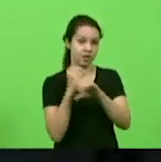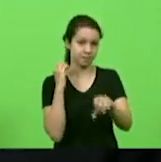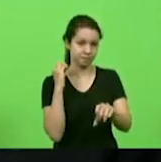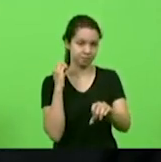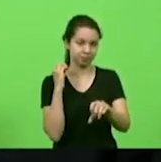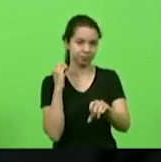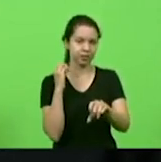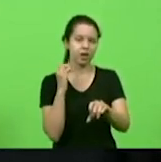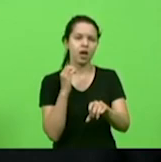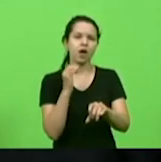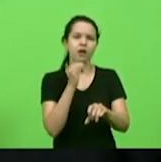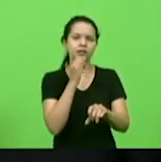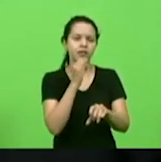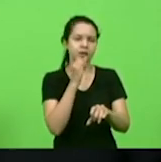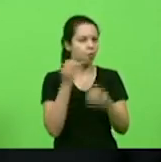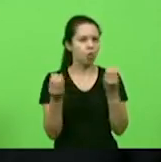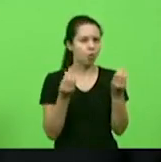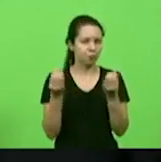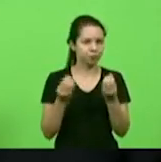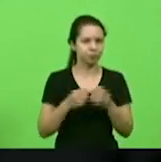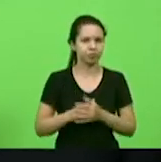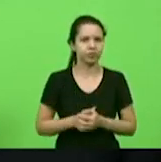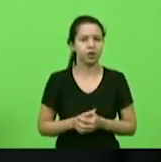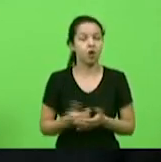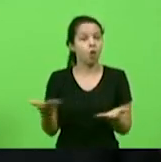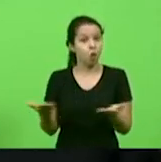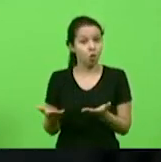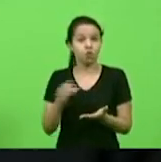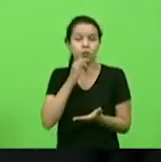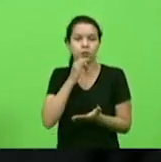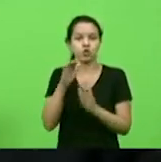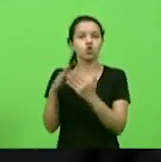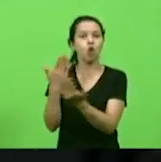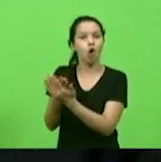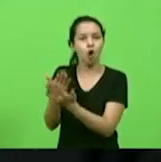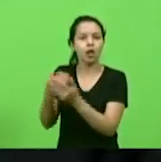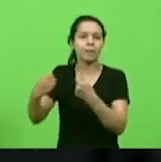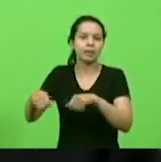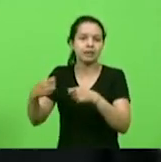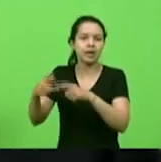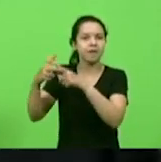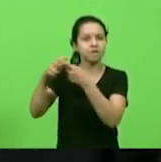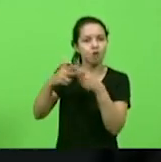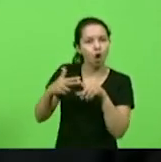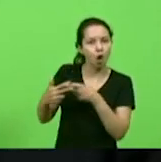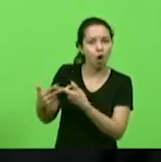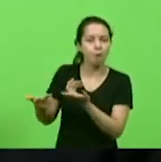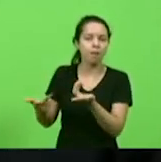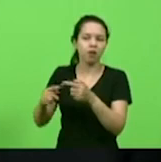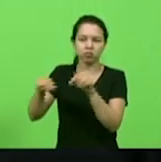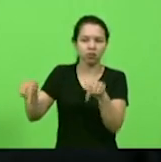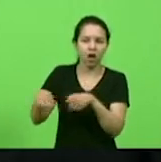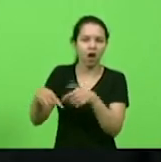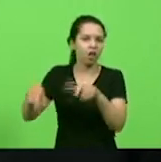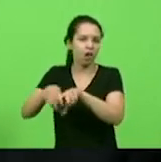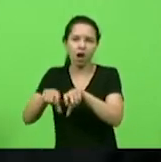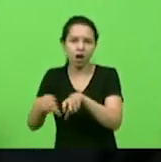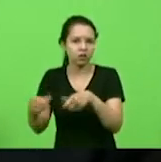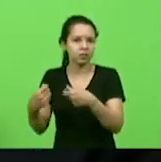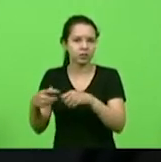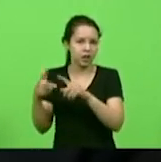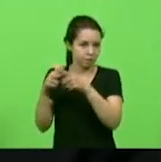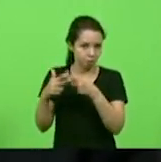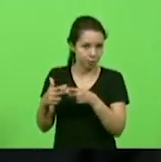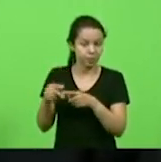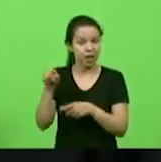Estado. Hoje, um colégio precisa de uma reforma, de uma quadra, de um ginásio, de salas de aula. Então, o colégio solicita